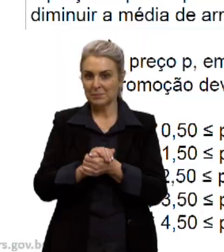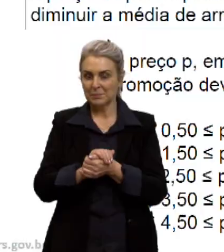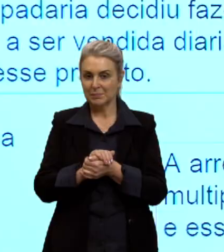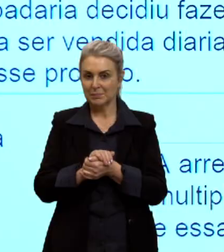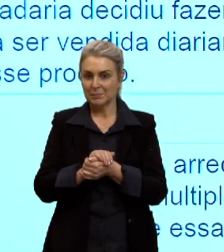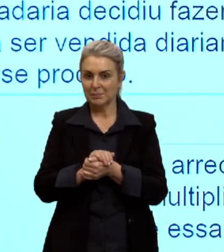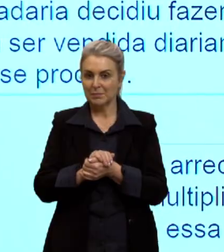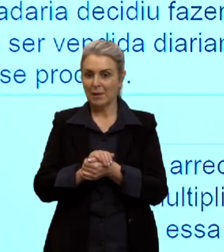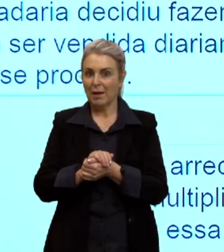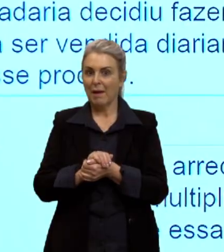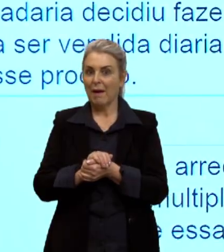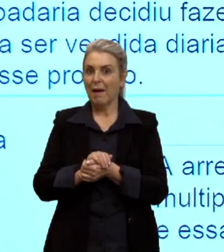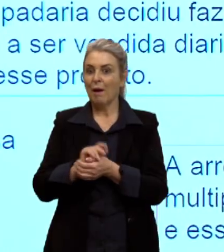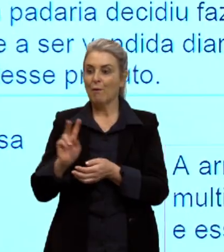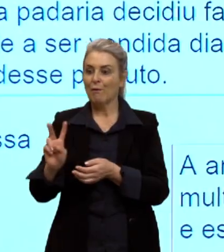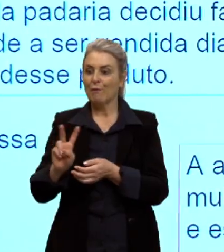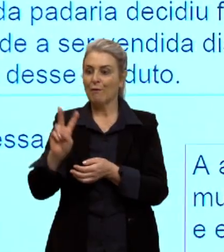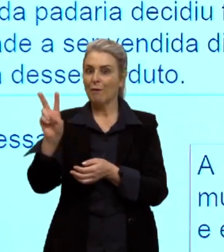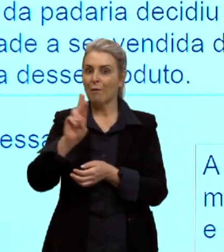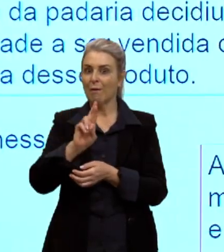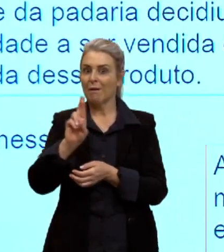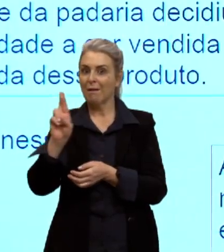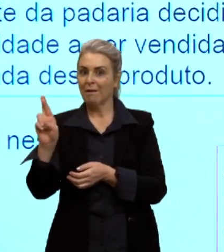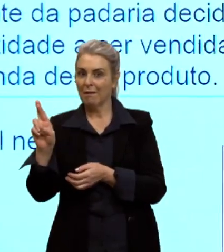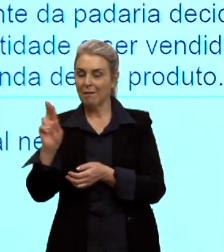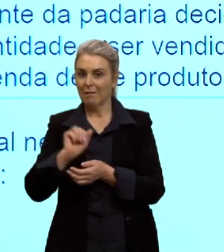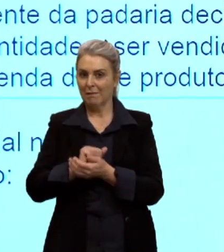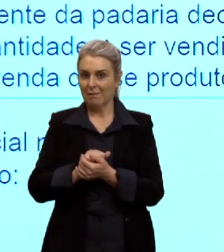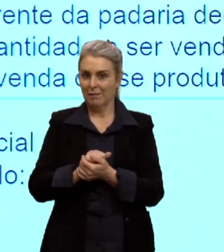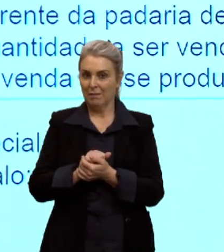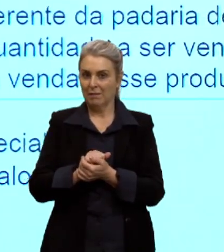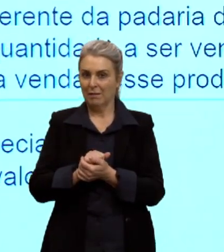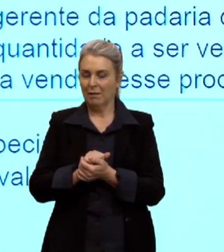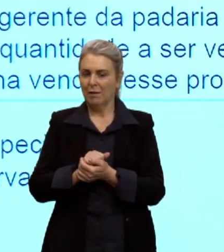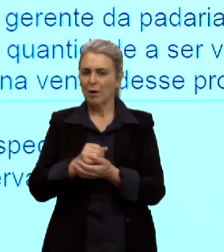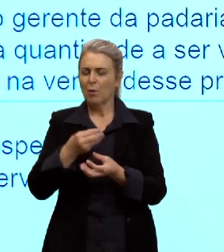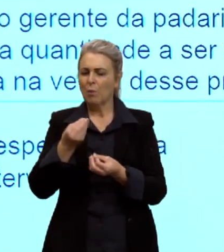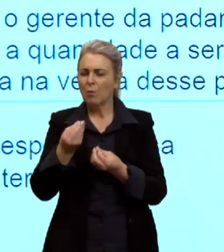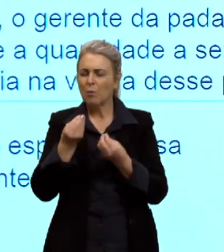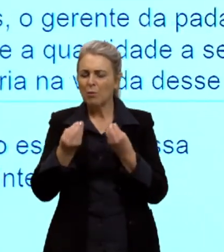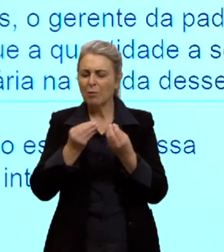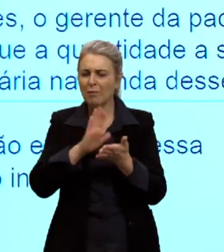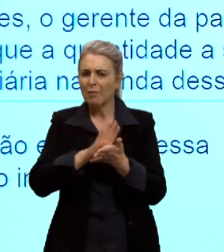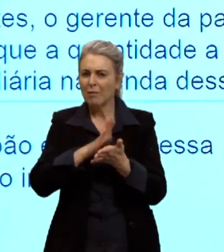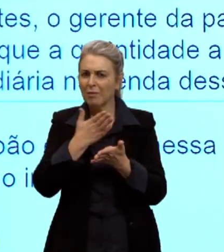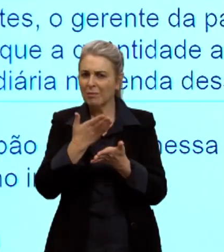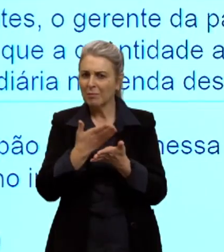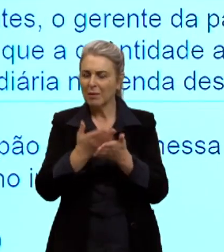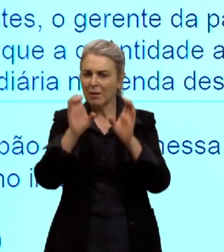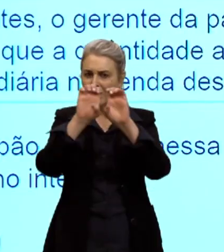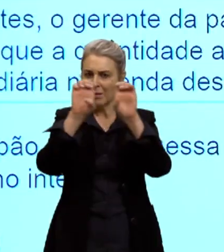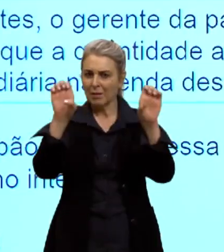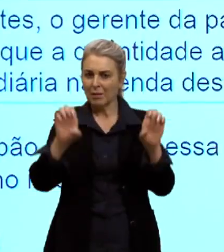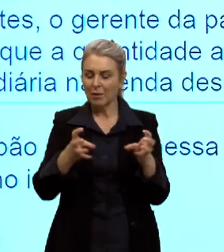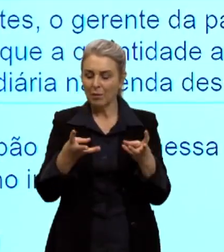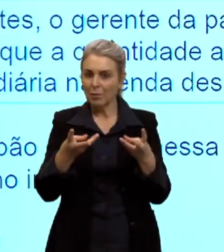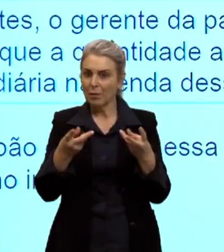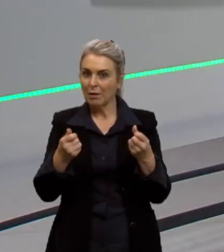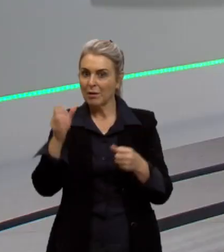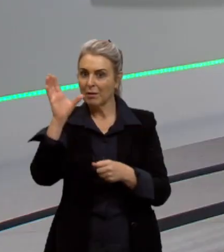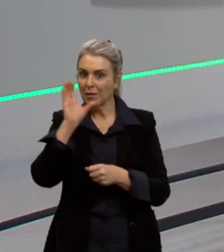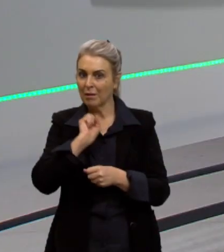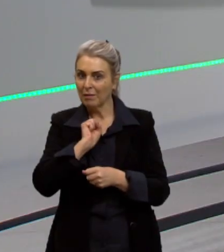é o preço em reais. Então, se nós formos traduzir, o que, que nós vamos dizer desta equação? A quantidade de